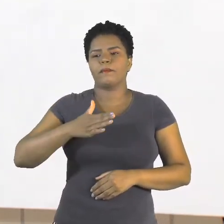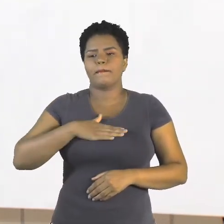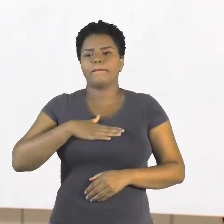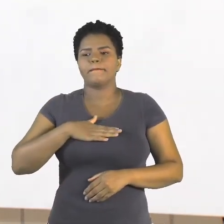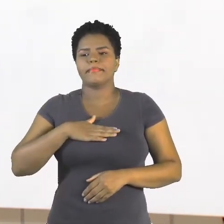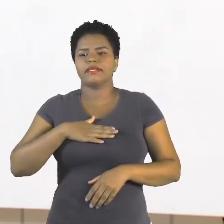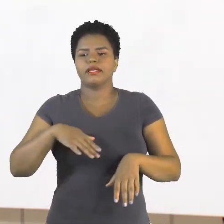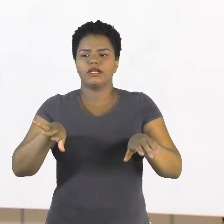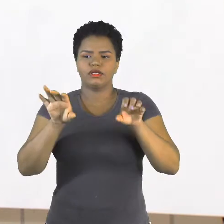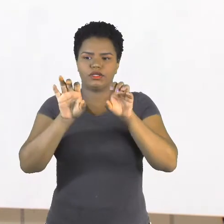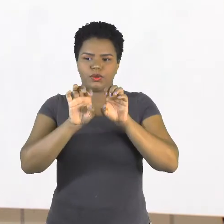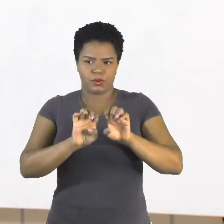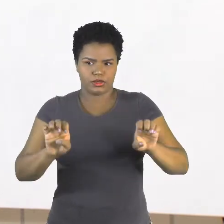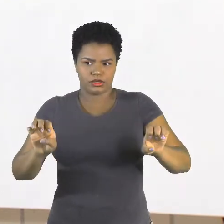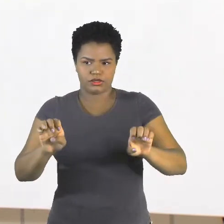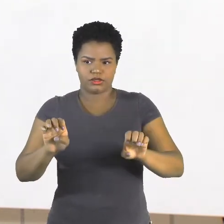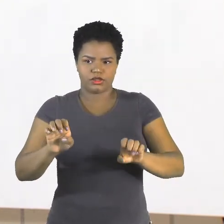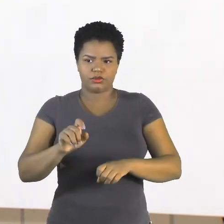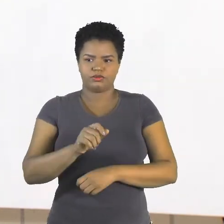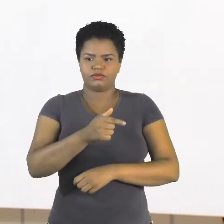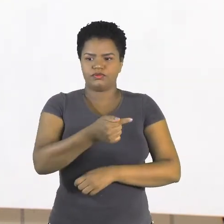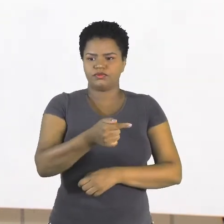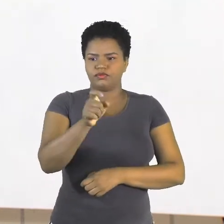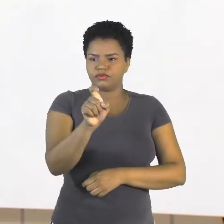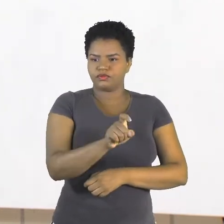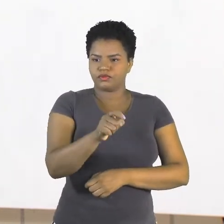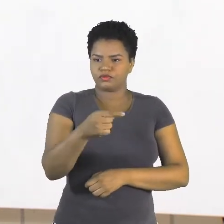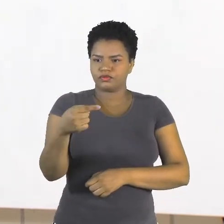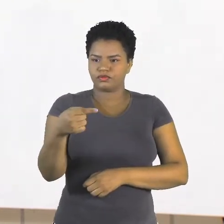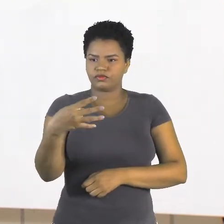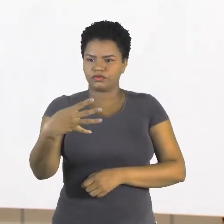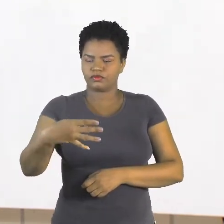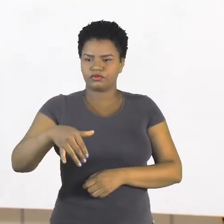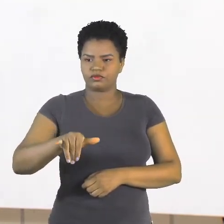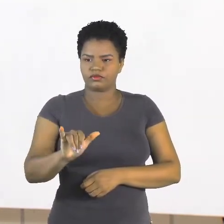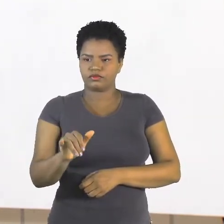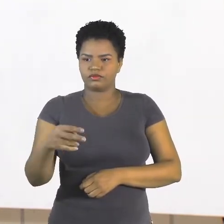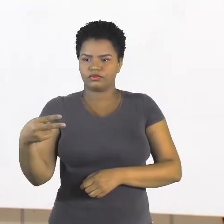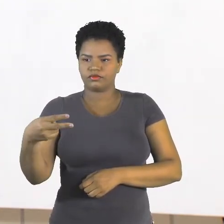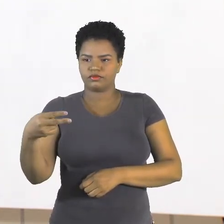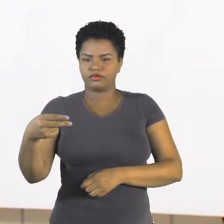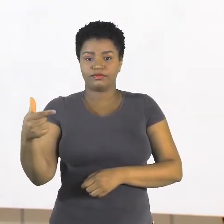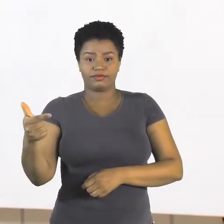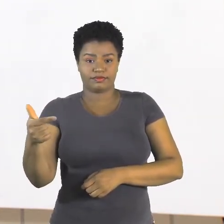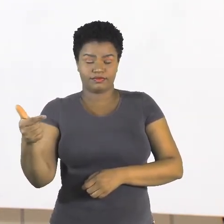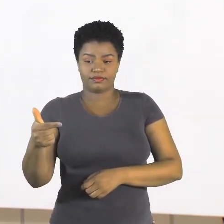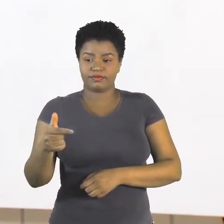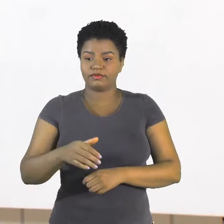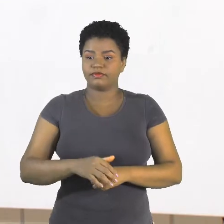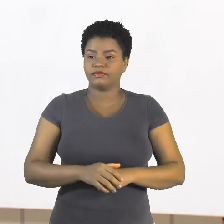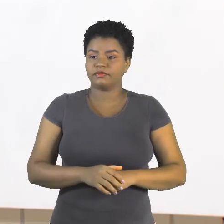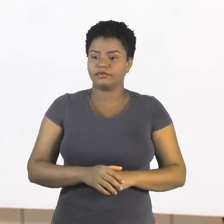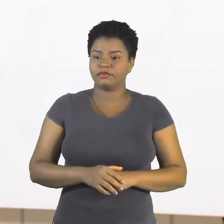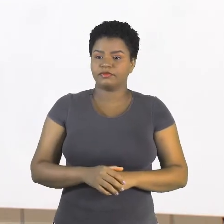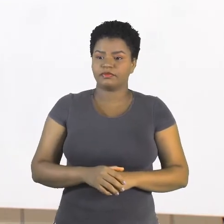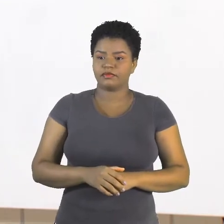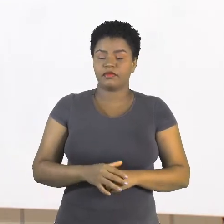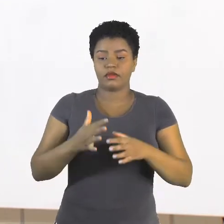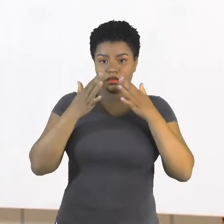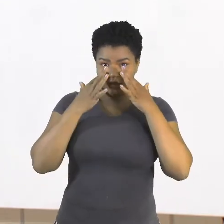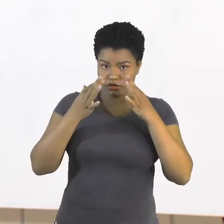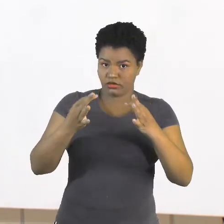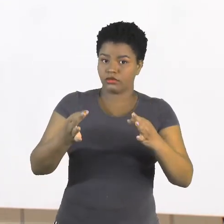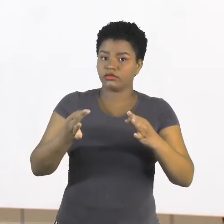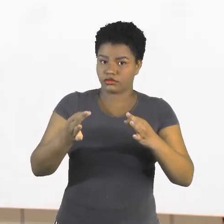lá de cima, 7x menos 4y igual a 22. E agora eu vou fazer assim, ó, presta atenção